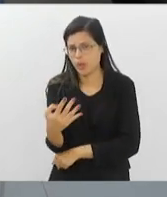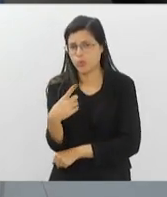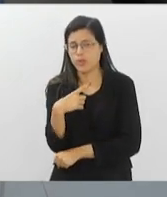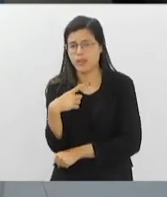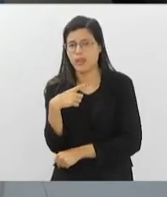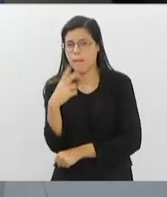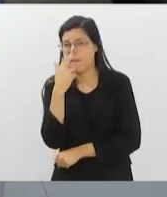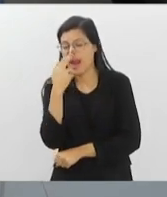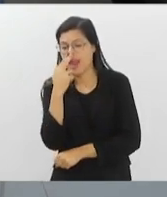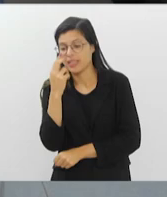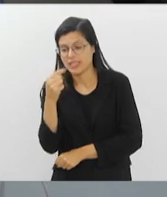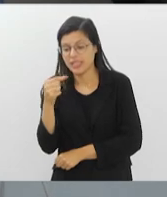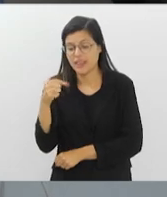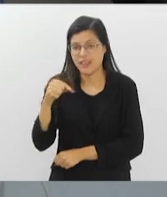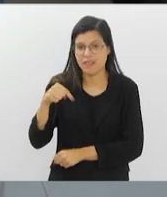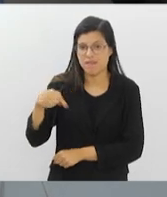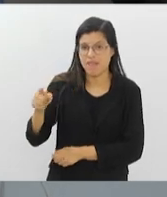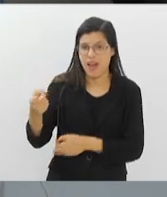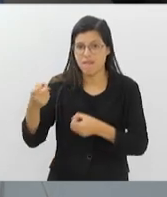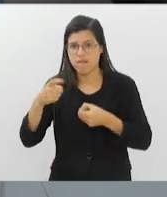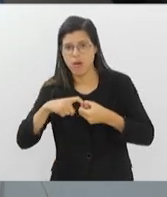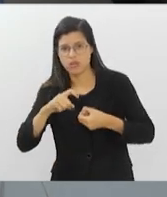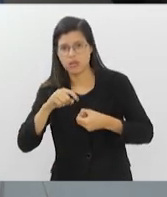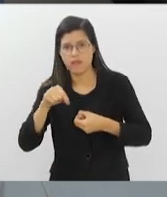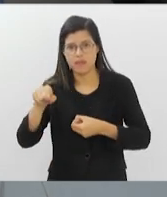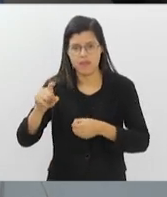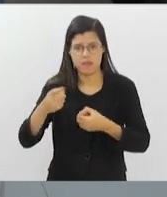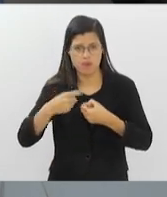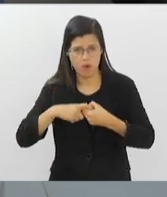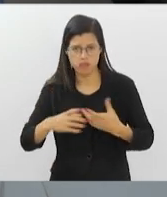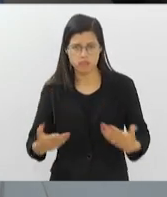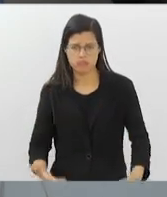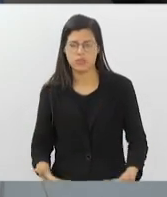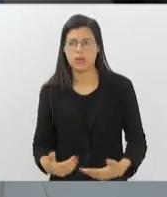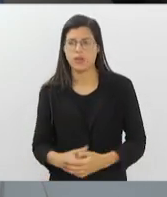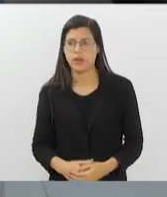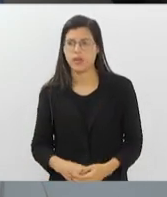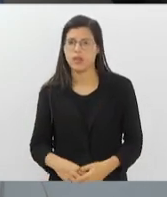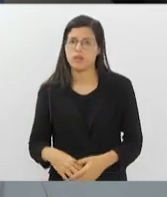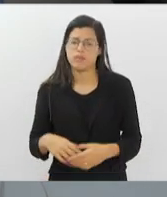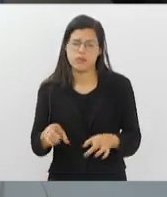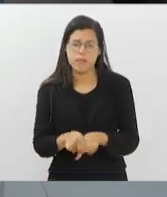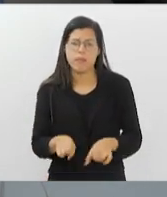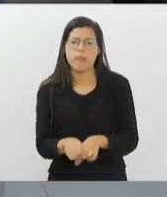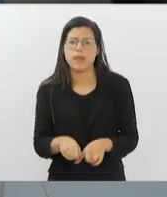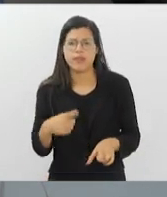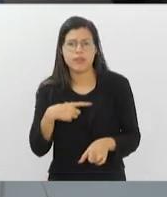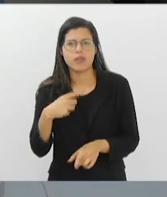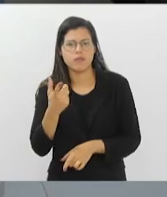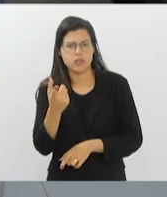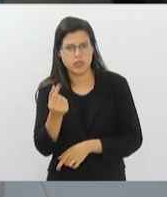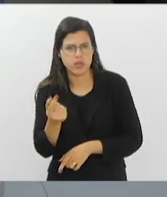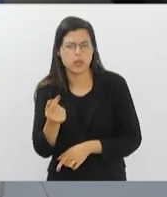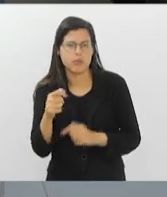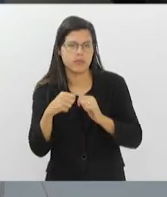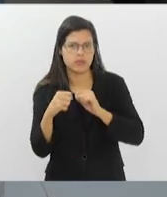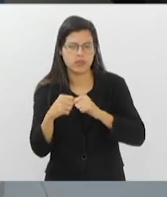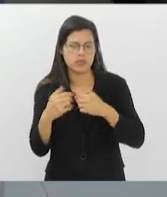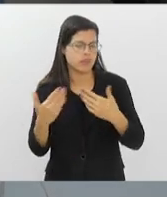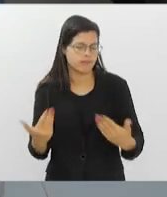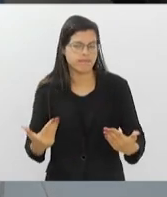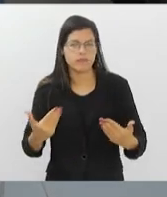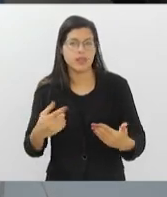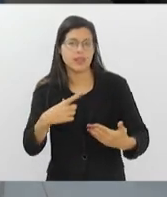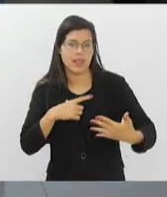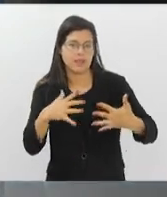E também pela inexperiência, a primeira vez, né, teve que ter curso para isso, etc., etc. Então, essa polêmica então, em